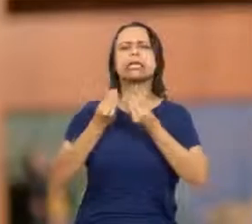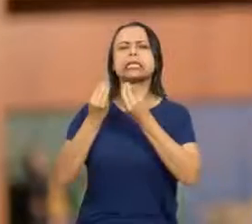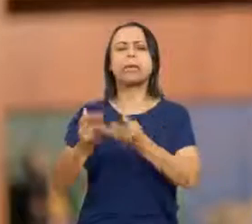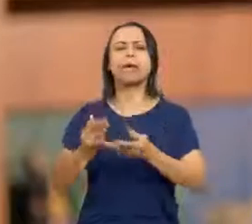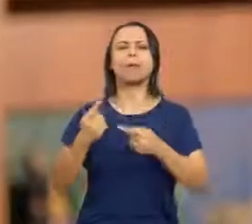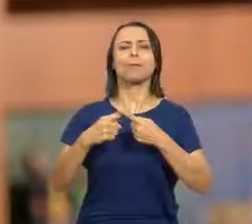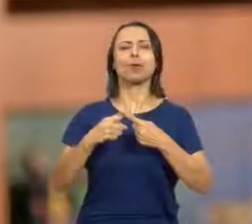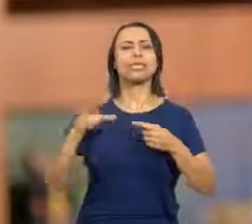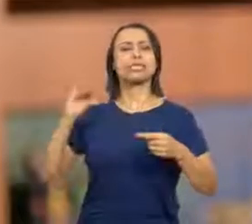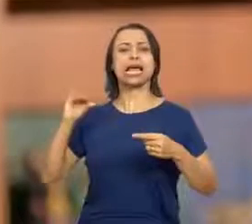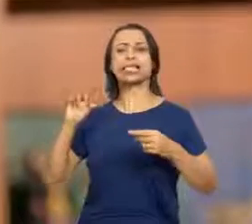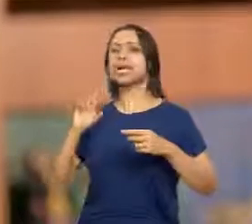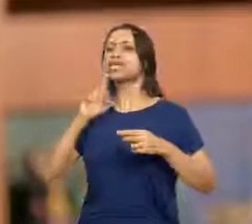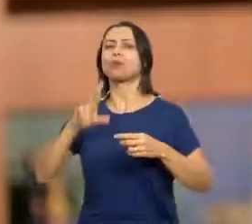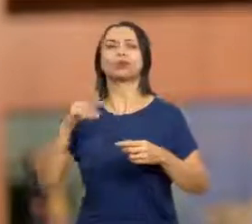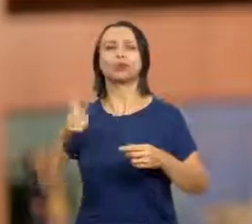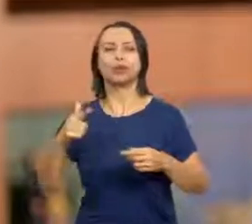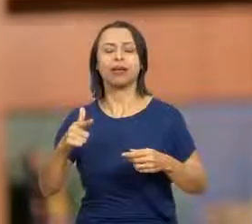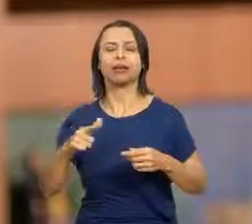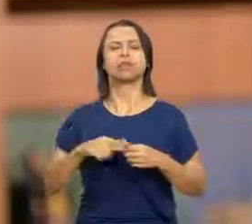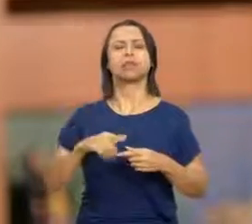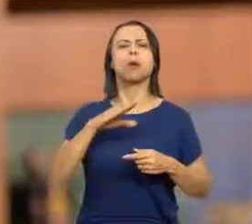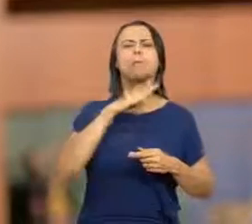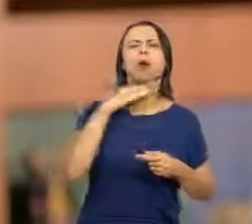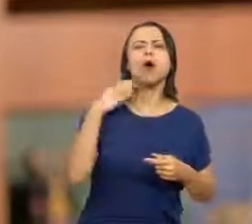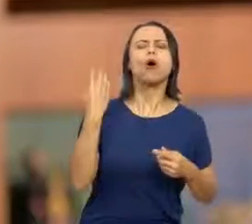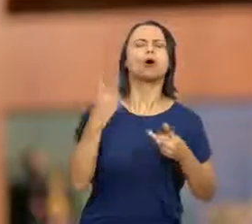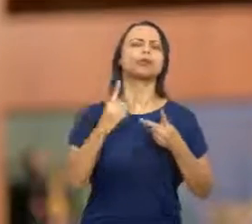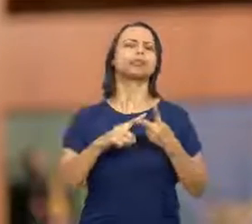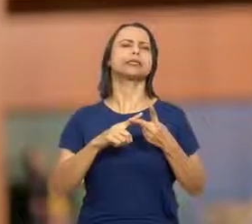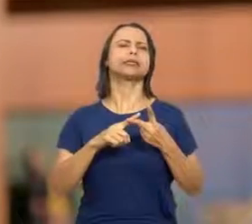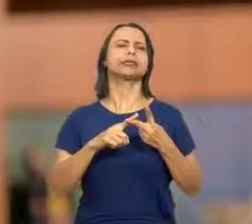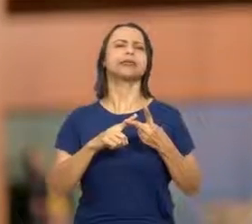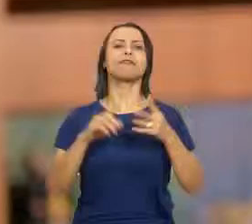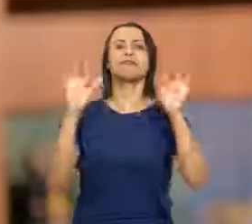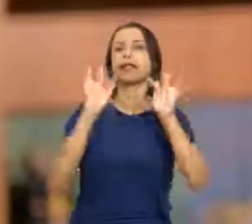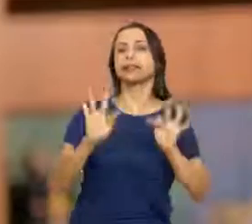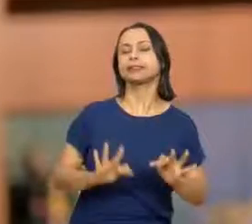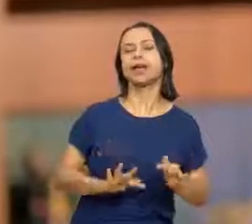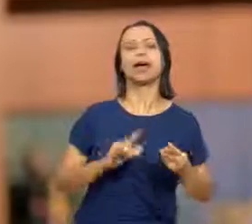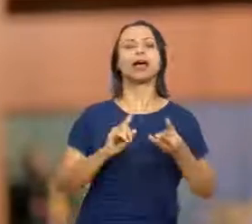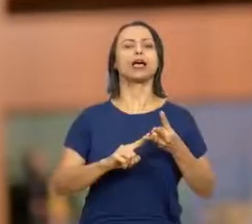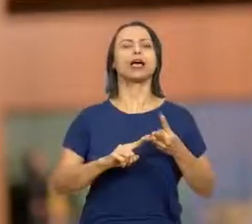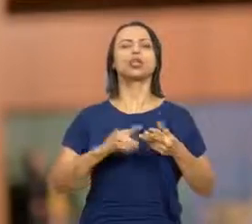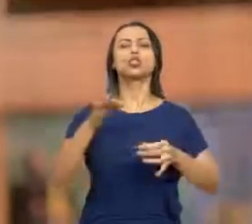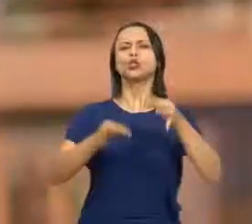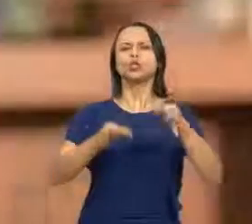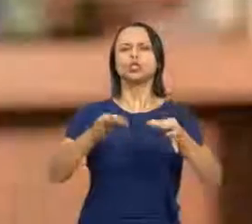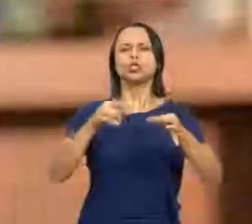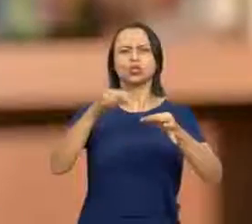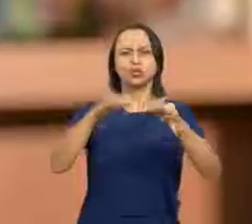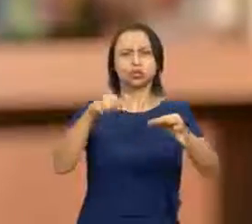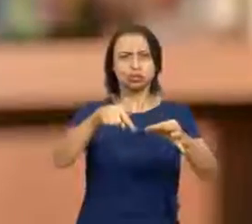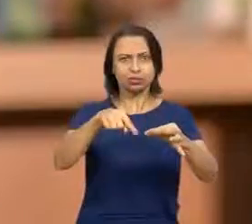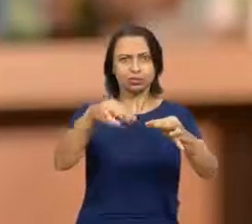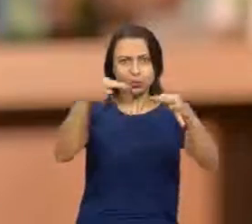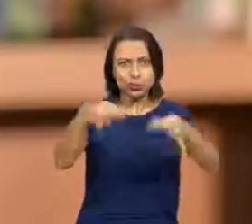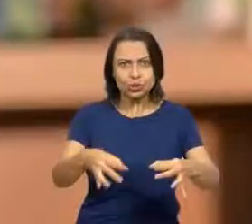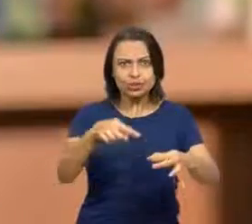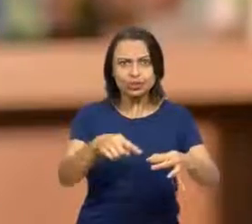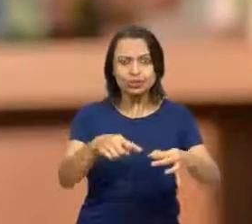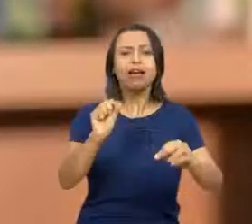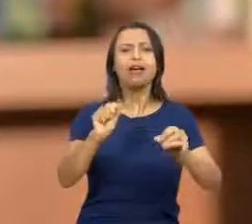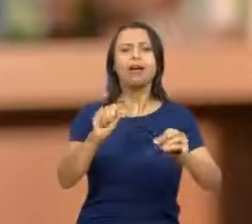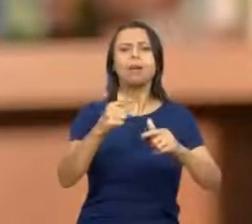tenta responder a problemas, problemas que a ciência não resolve. A imortalidade, a felicidade, a justiça.